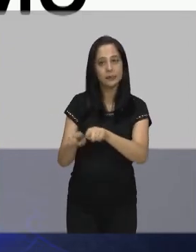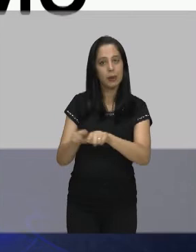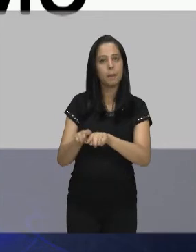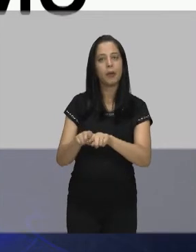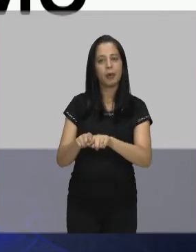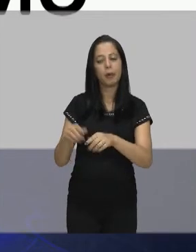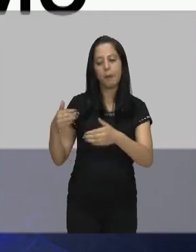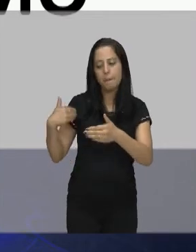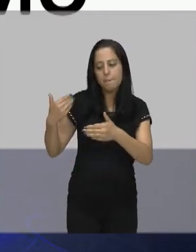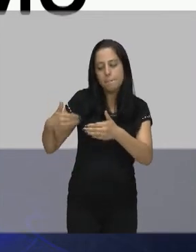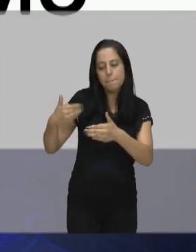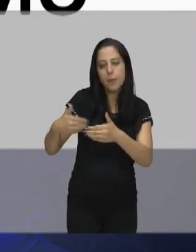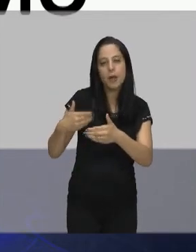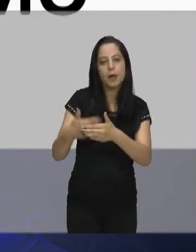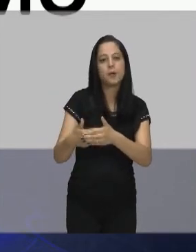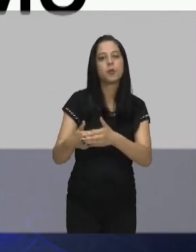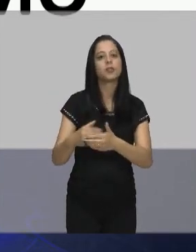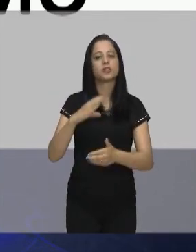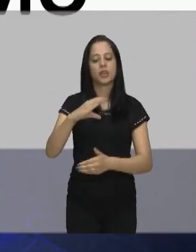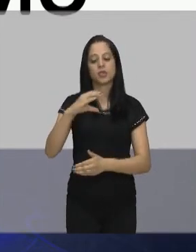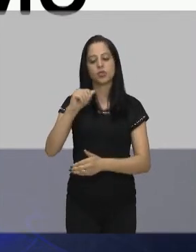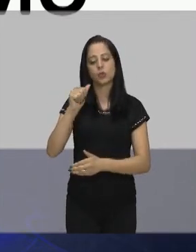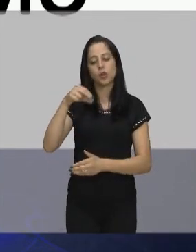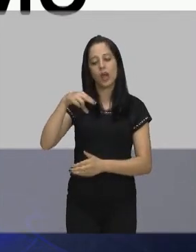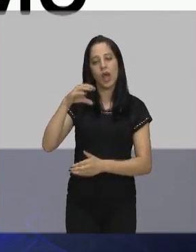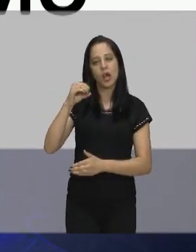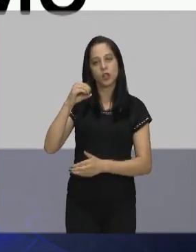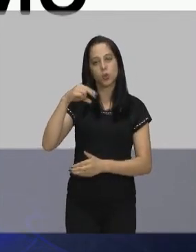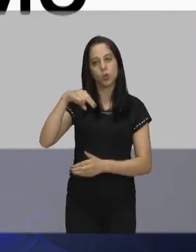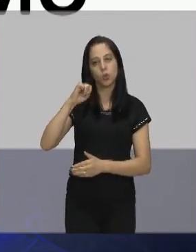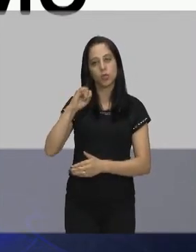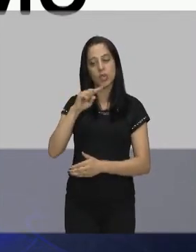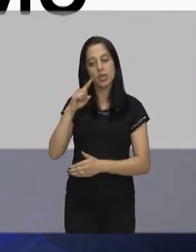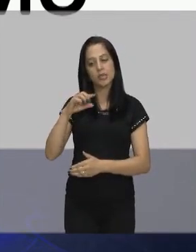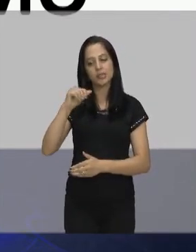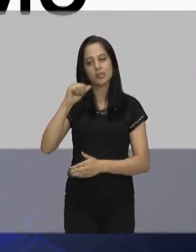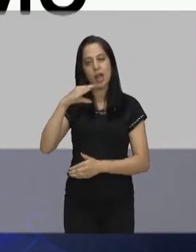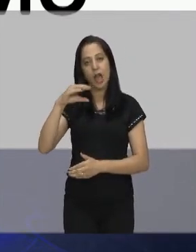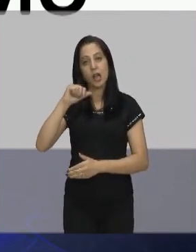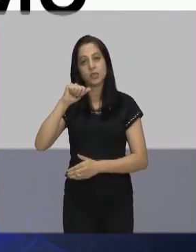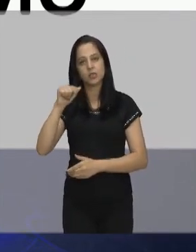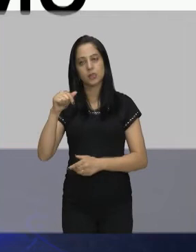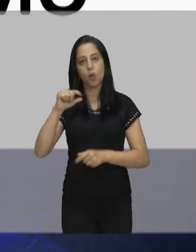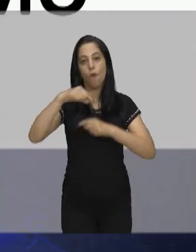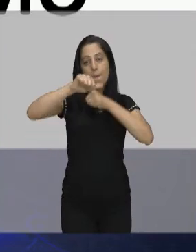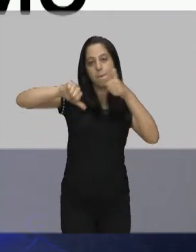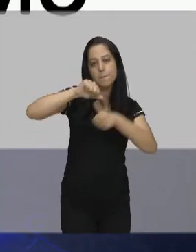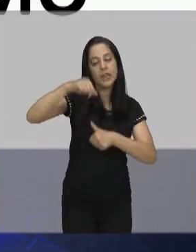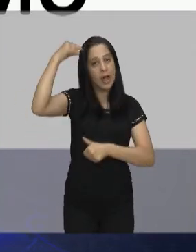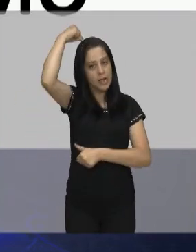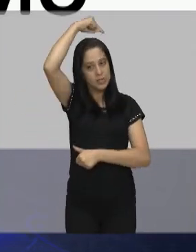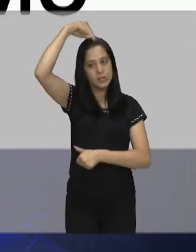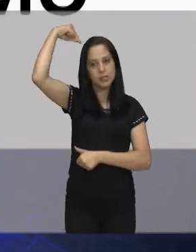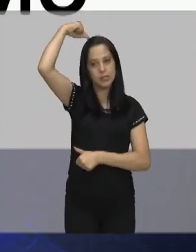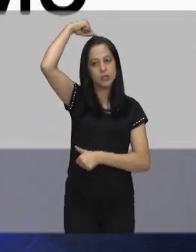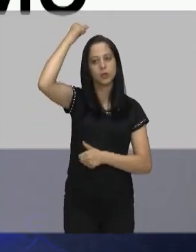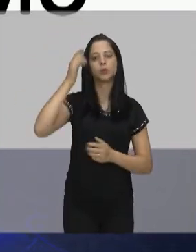canonização, que foi acolhido pela Igreja Católica em 2007. Encontra-se atualmente em Roma.